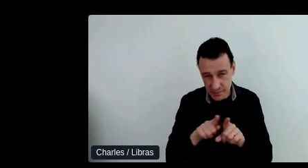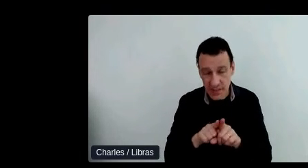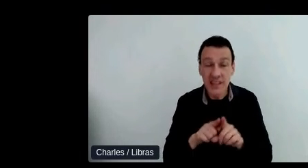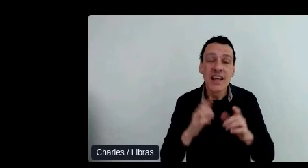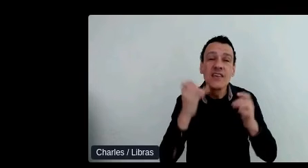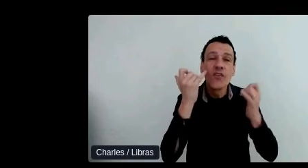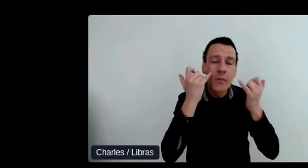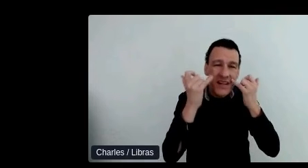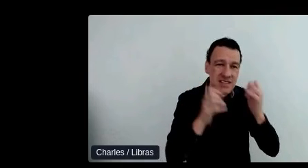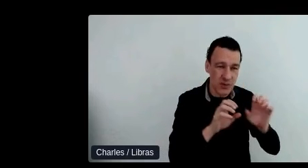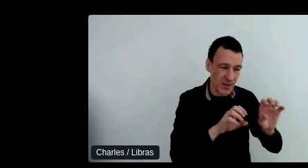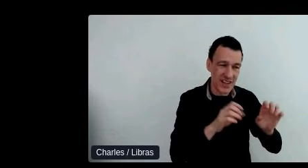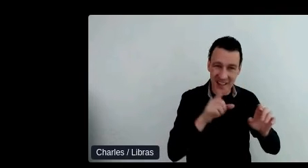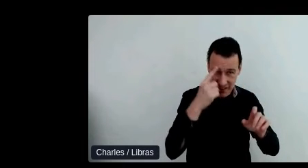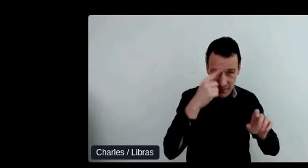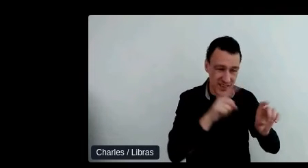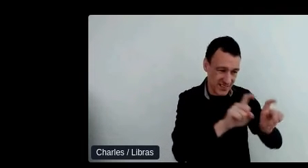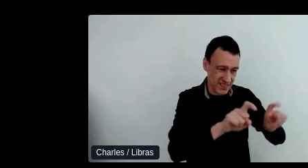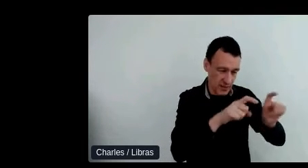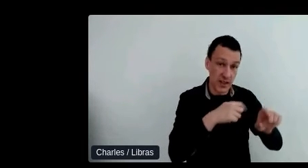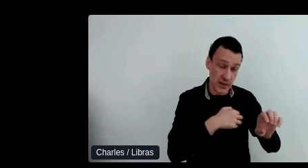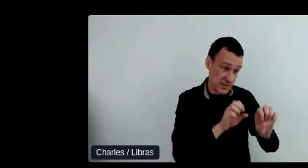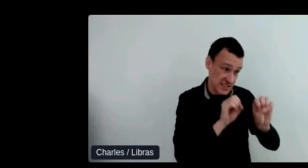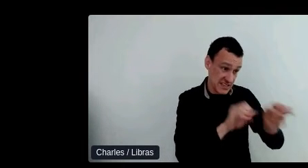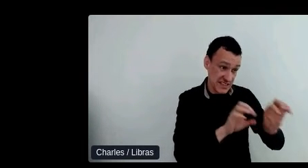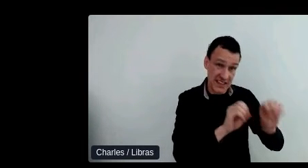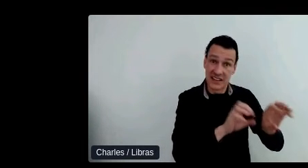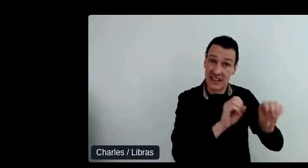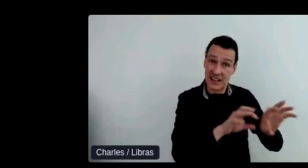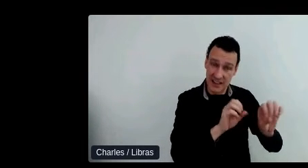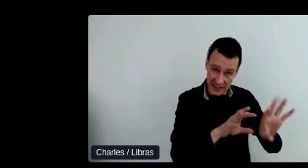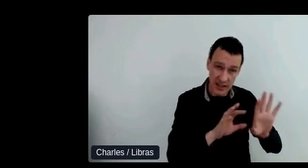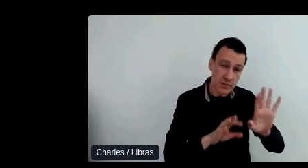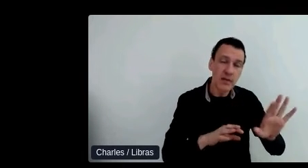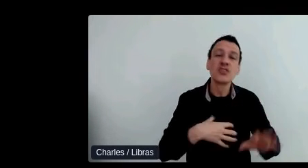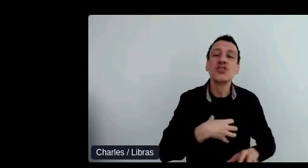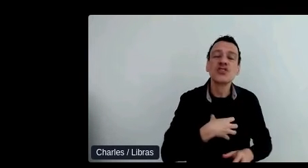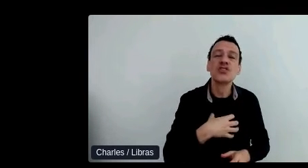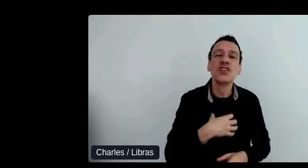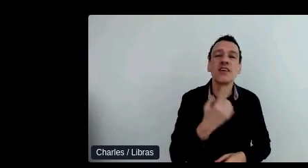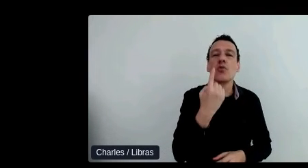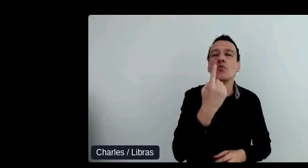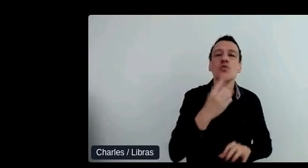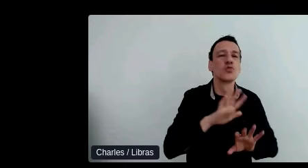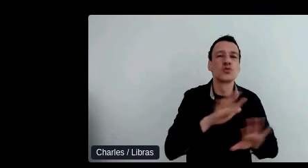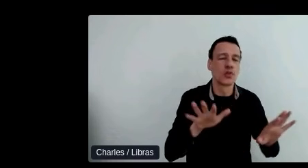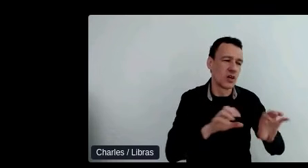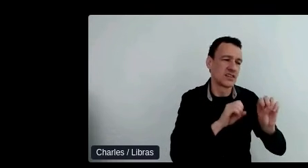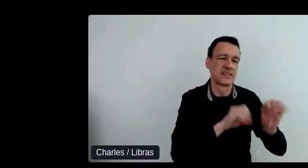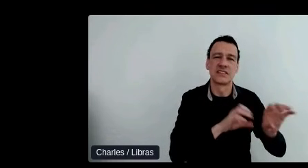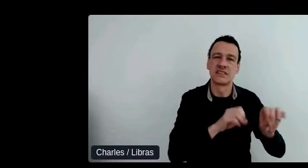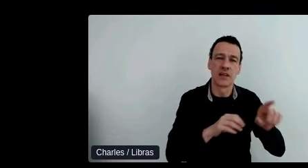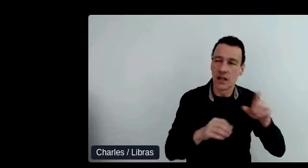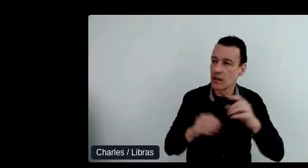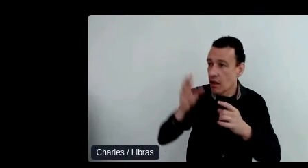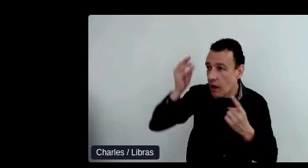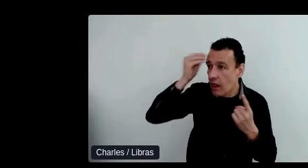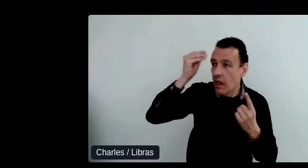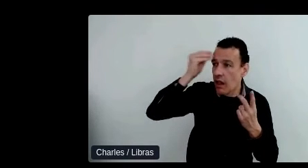dados usados não são suficientemente representativos para ensinar, ou seja, tem que ter um equilíbrio ali de